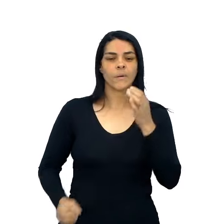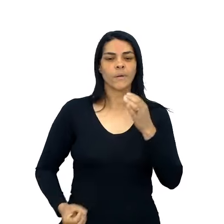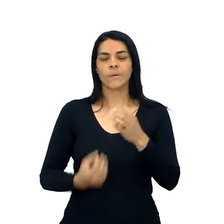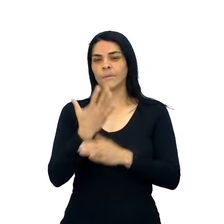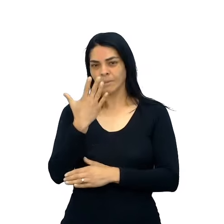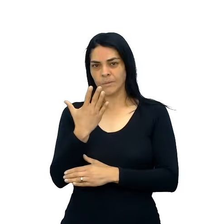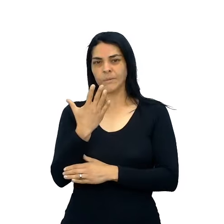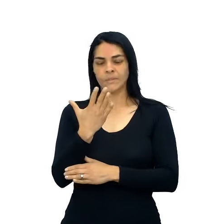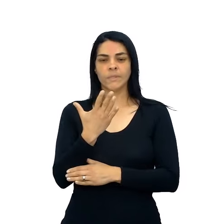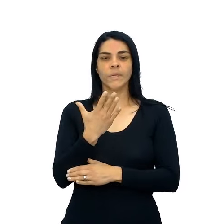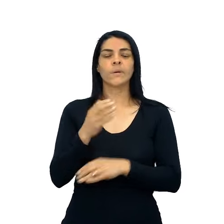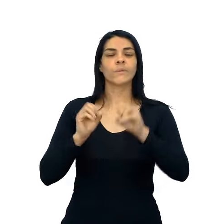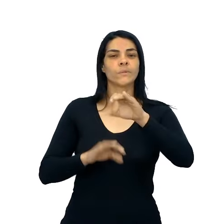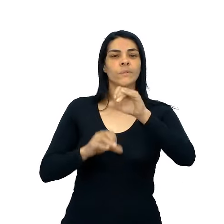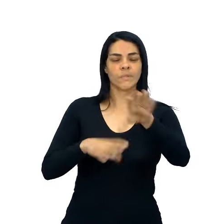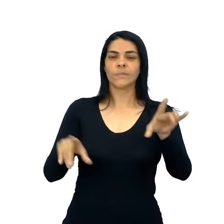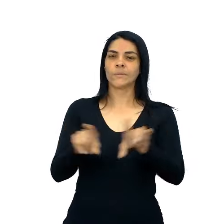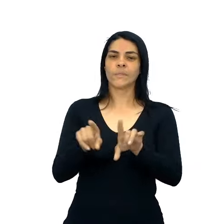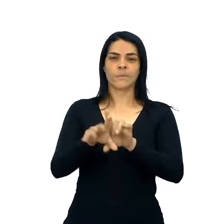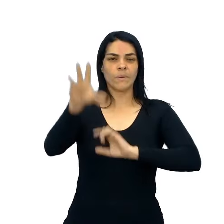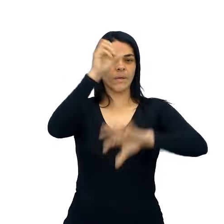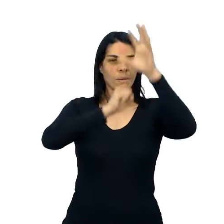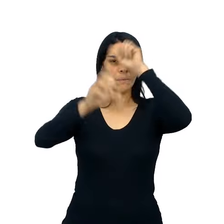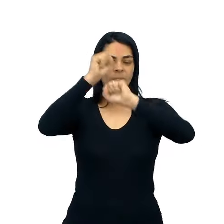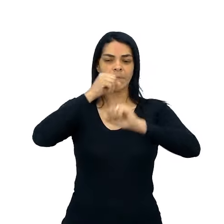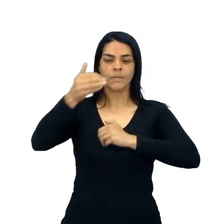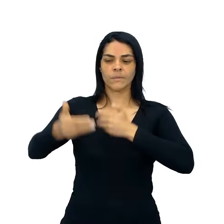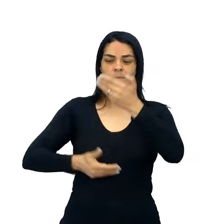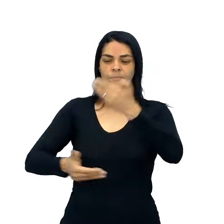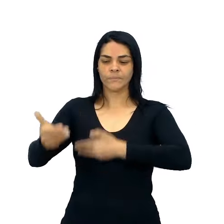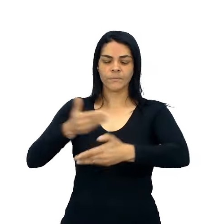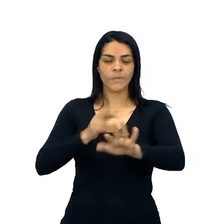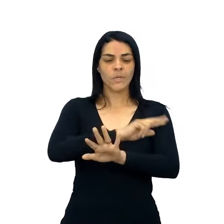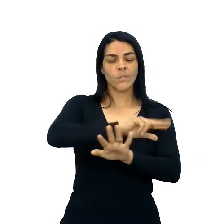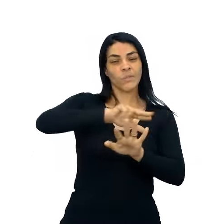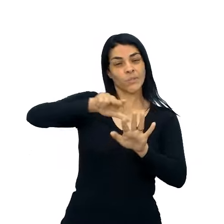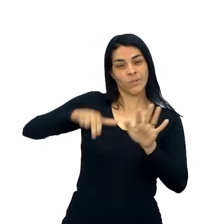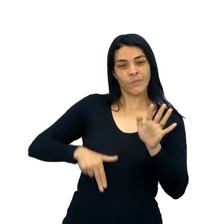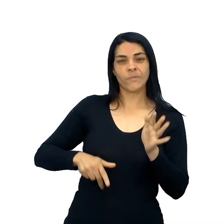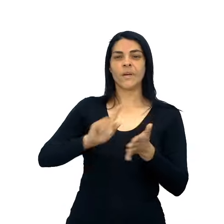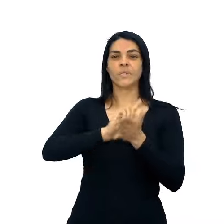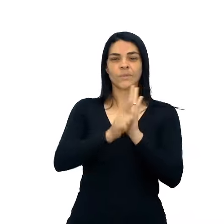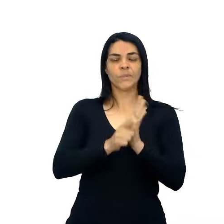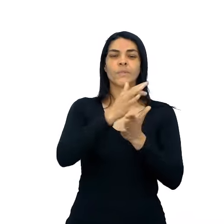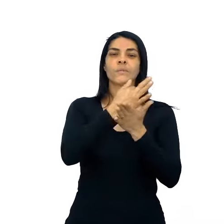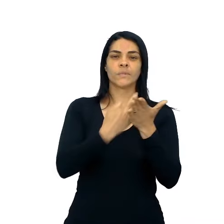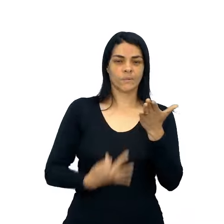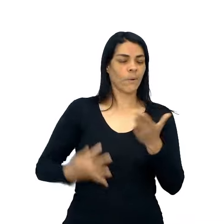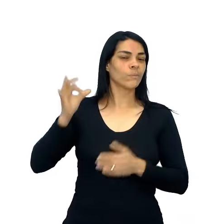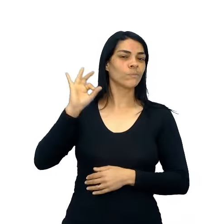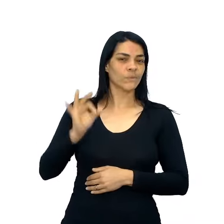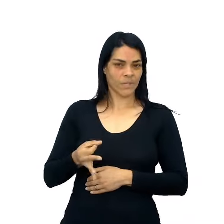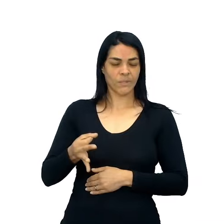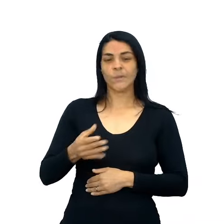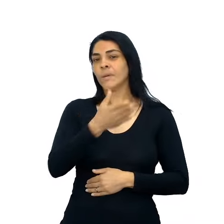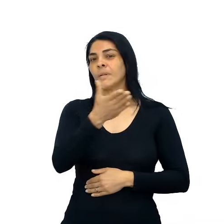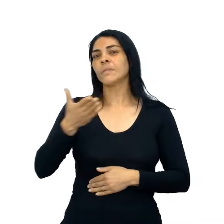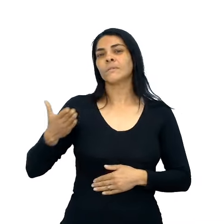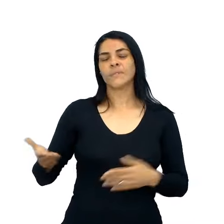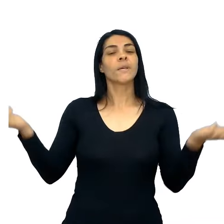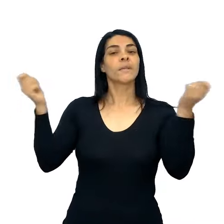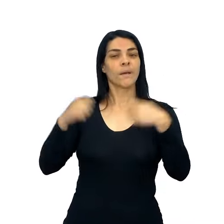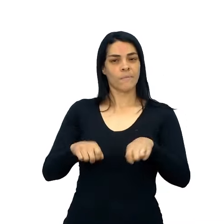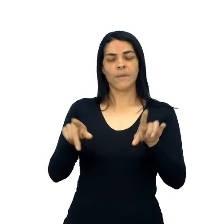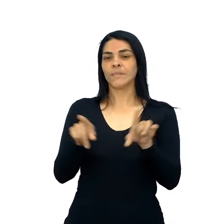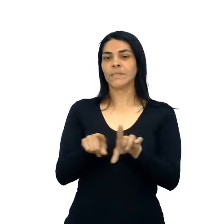textual no ensino e na aprendizagem de variados textos de diversos gêneros textuais, não é verdade? Que vocês sejam